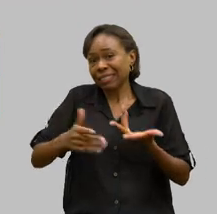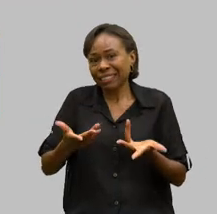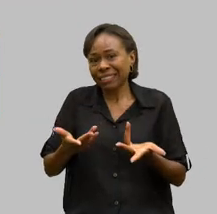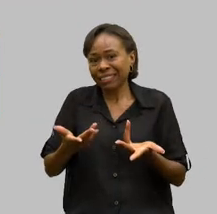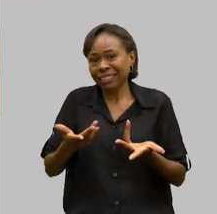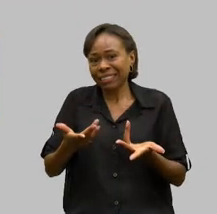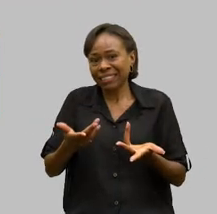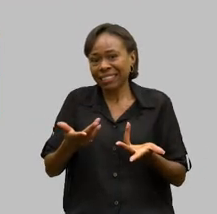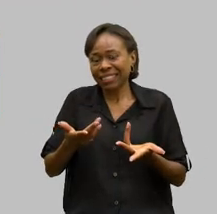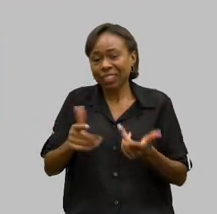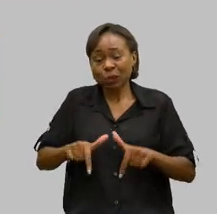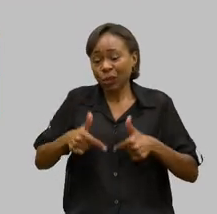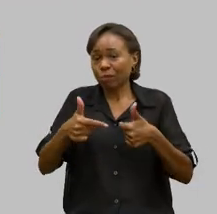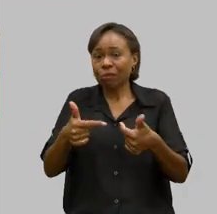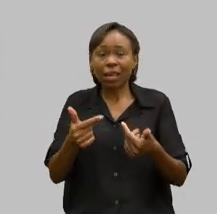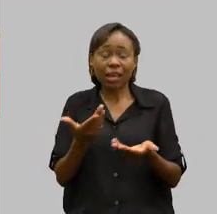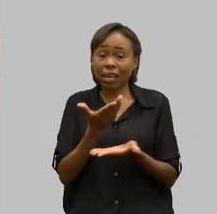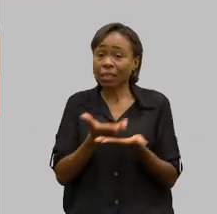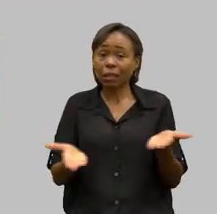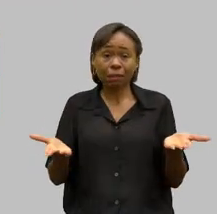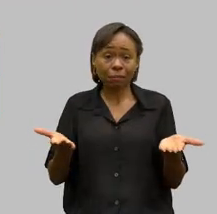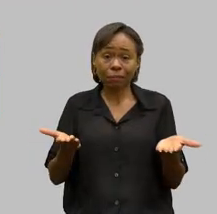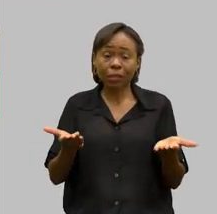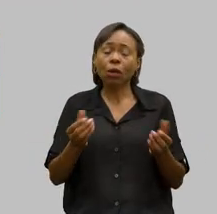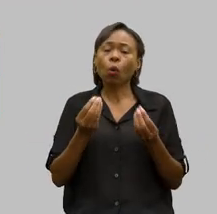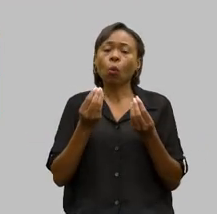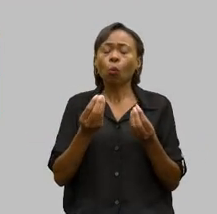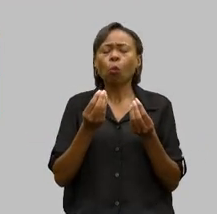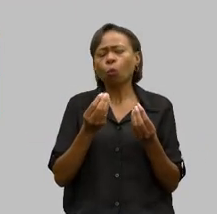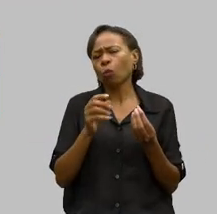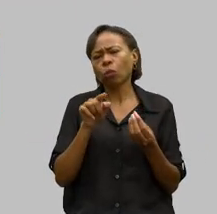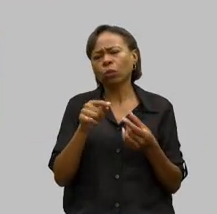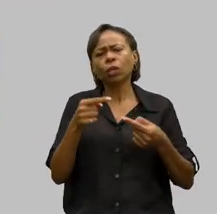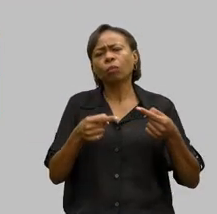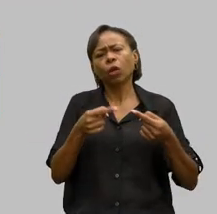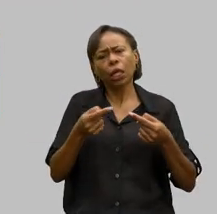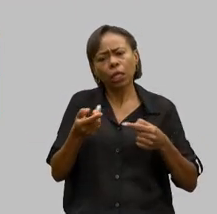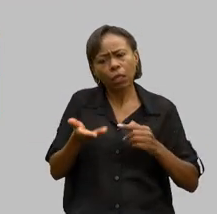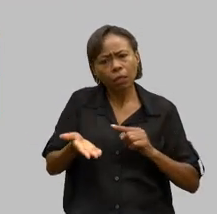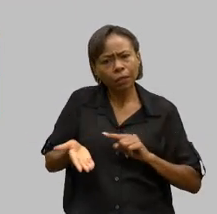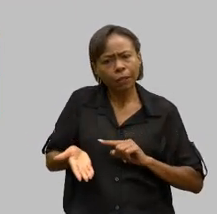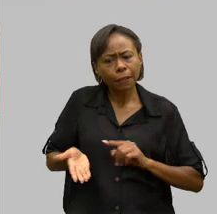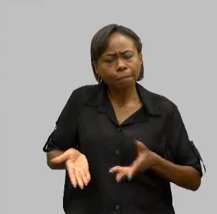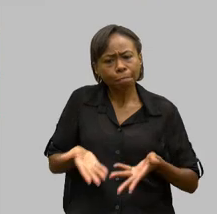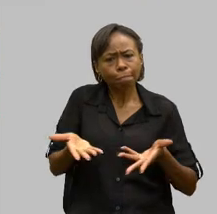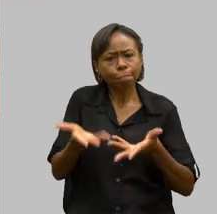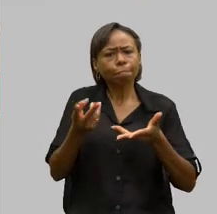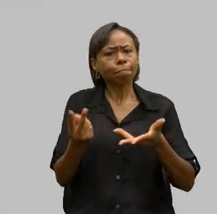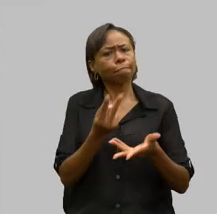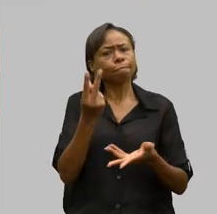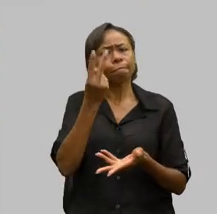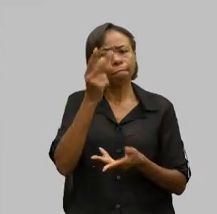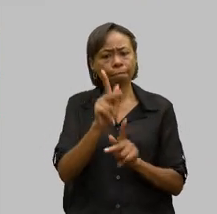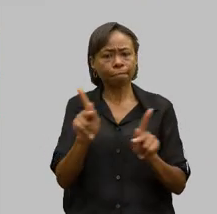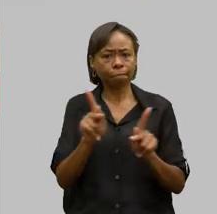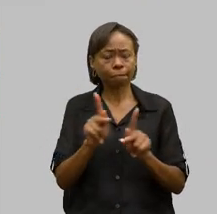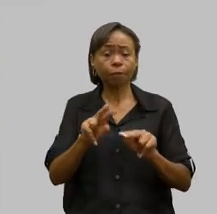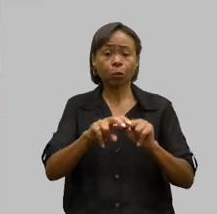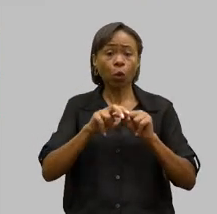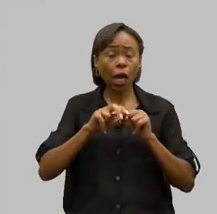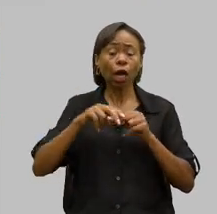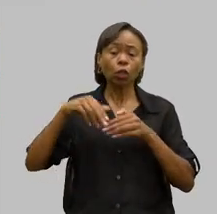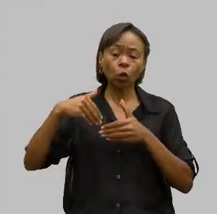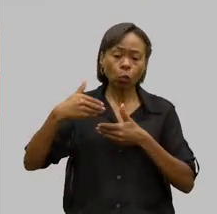quando vai-se ter uma política que valorize os profissionais pela carreira? Pela carreira.